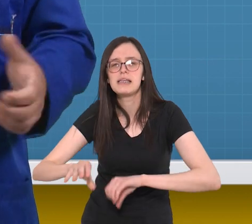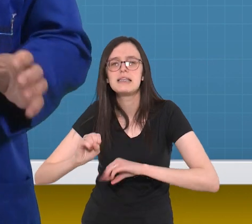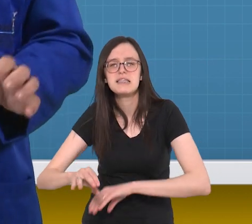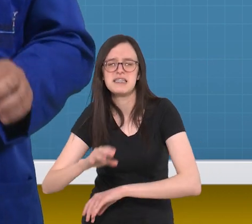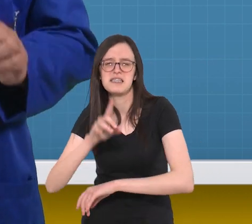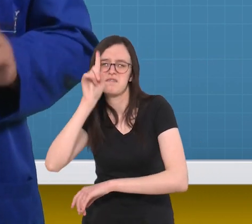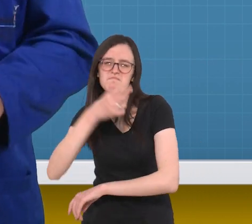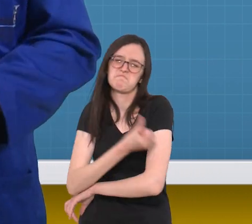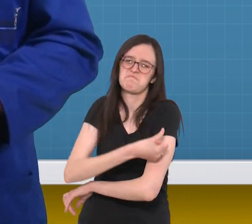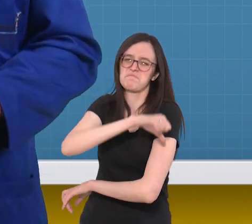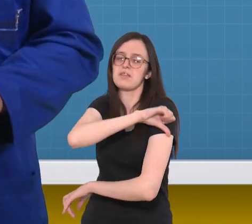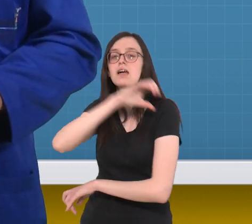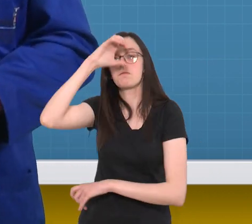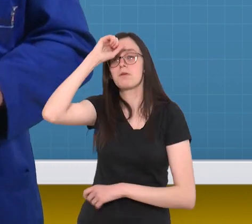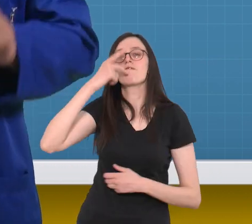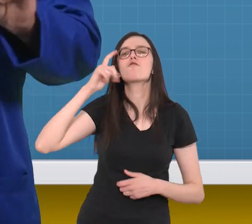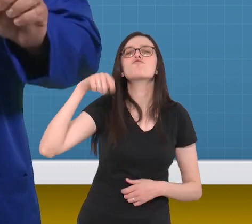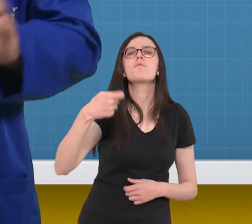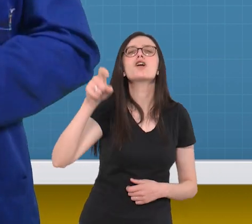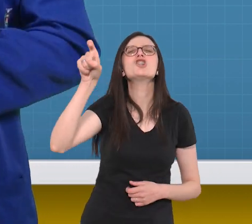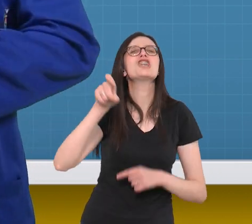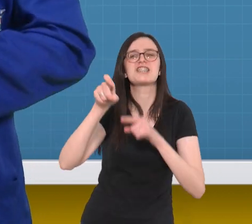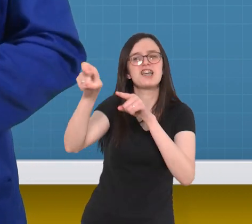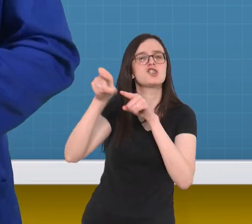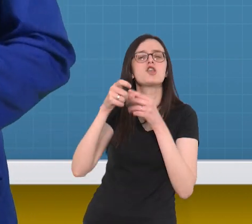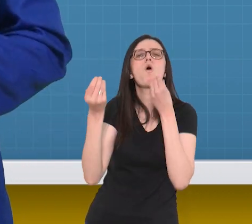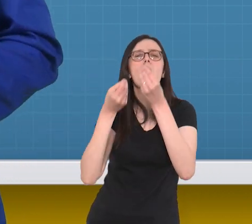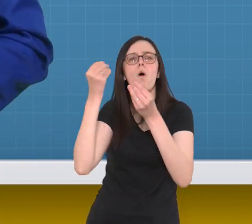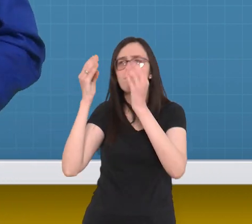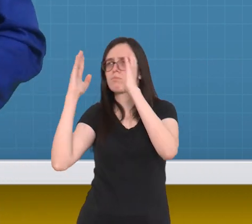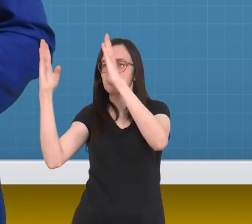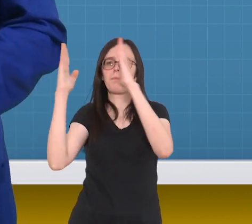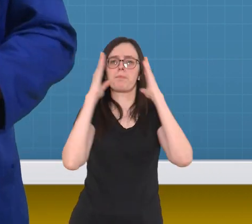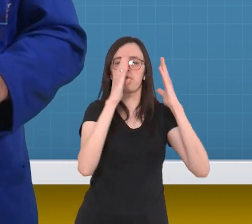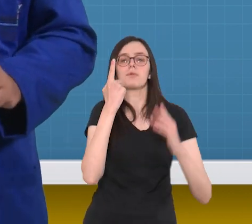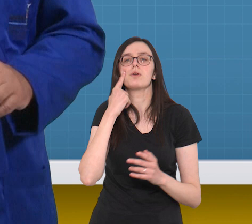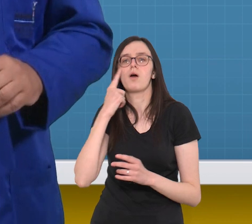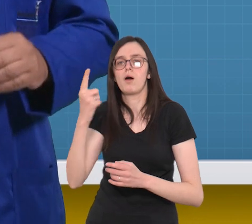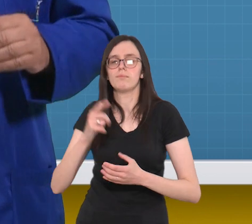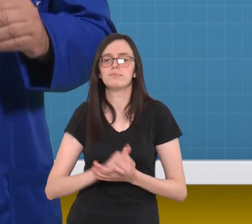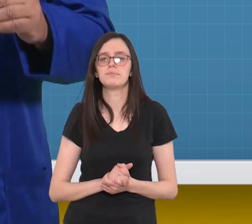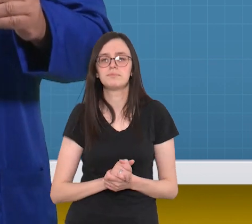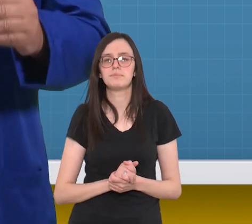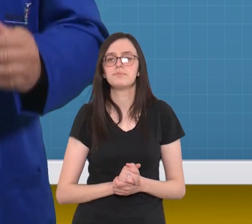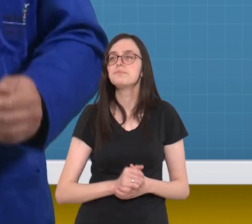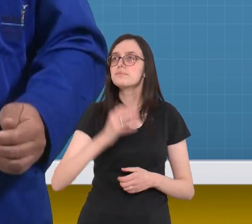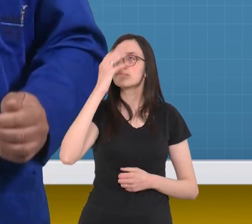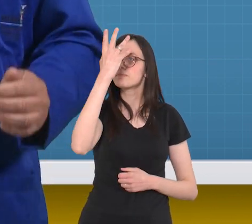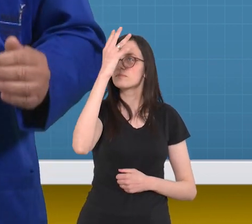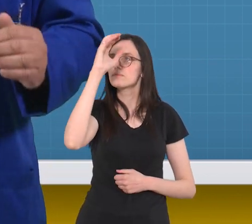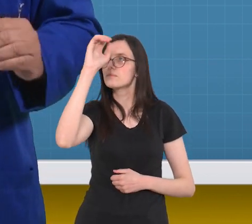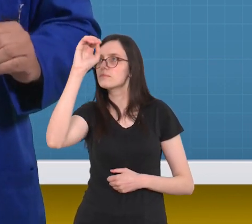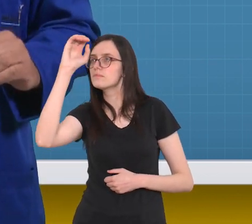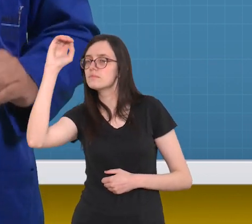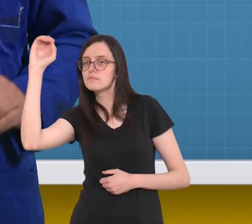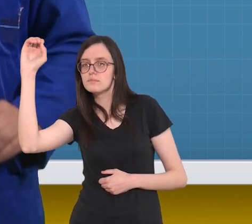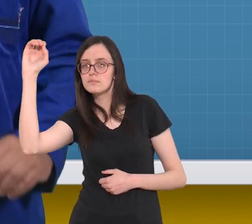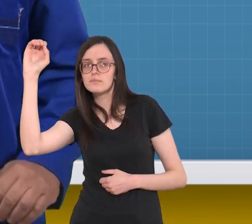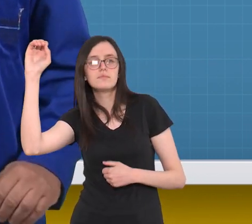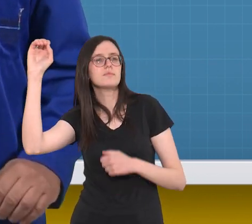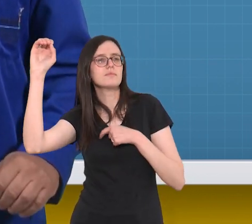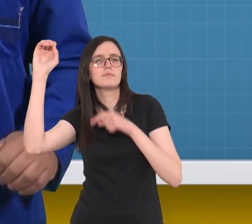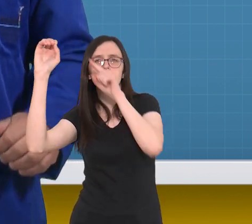fundamental 2, que é usar o x. Então como é que fica organizada a sua regra de 3? 400